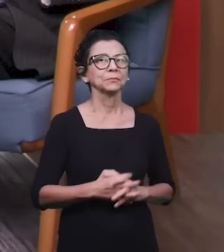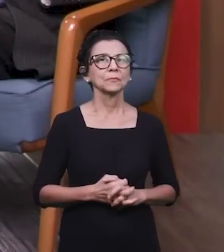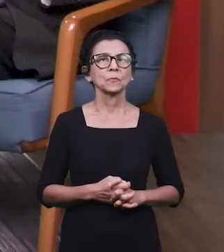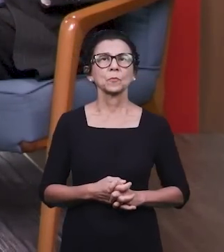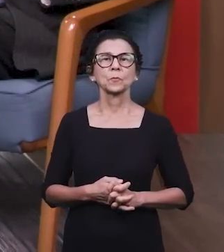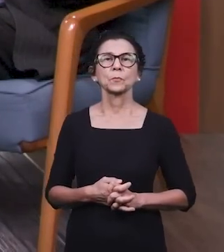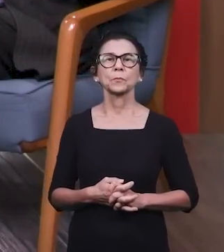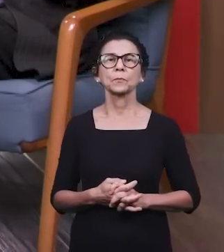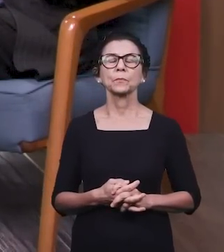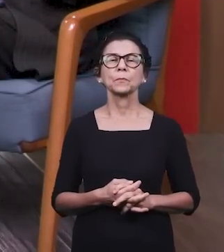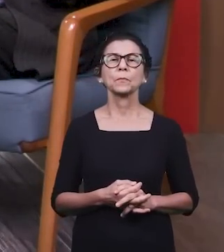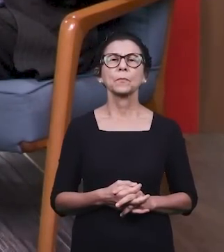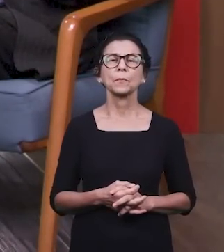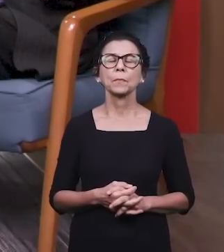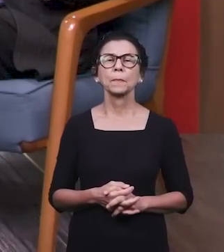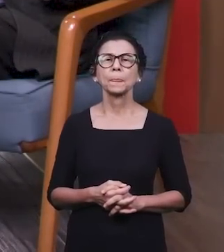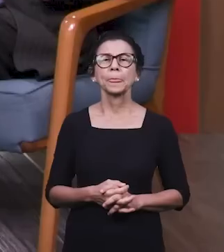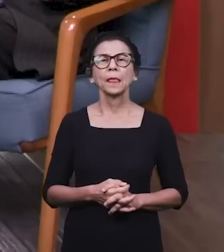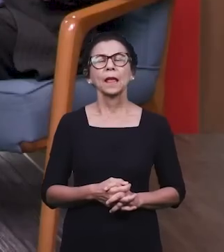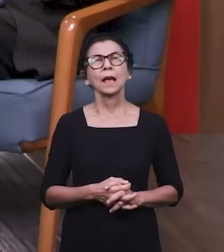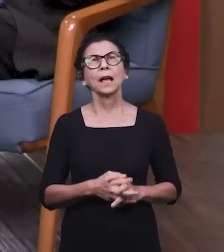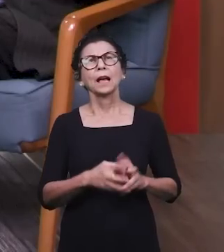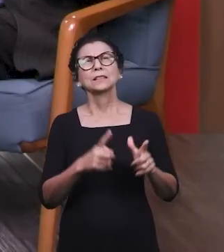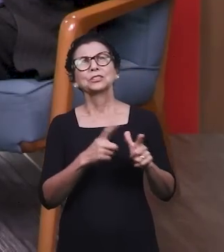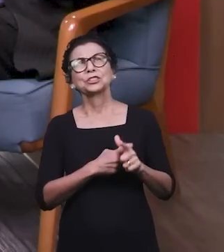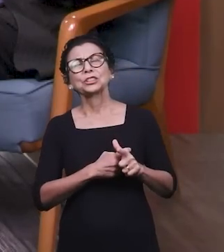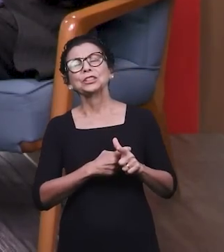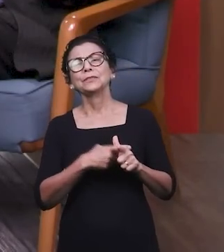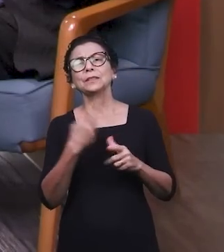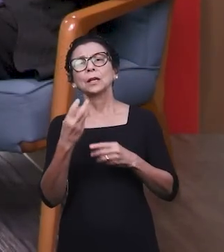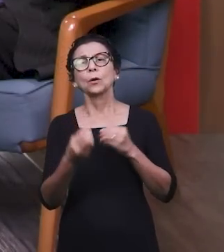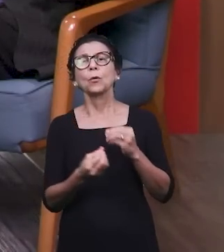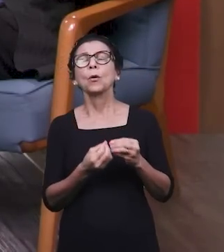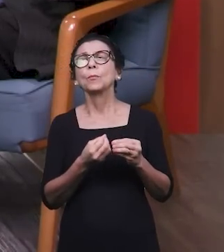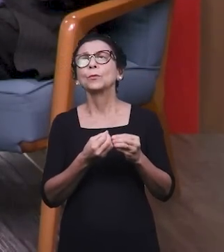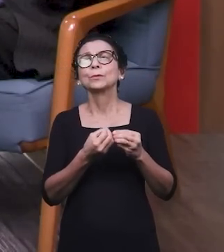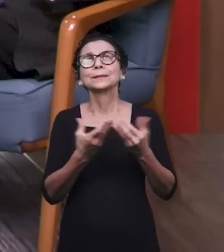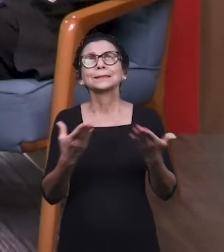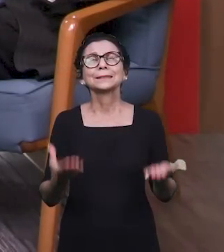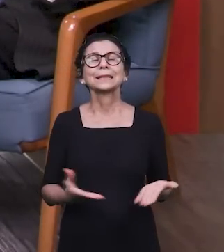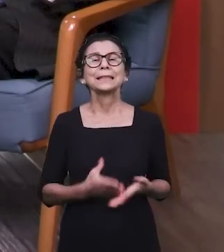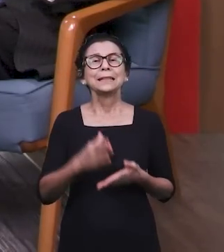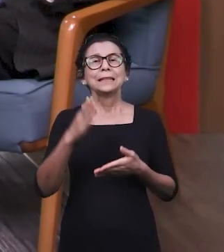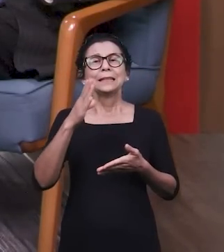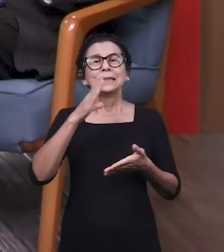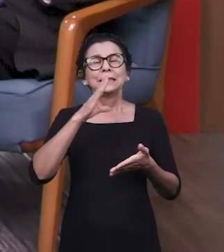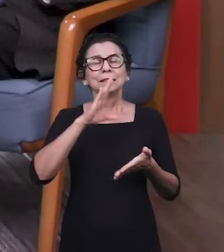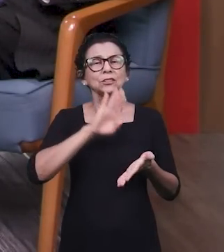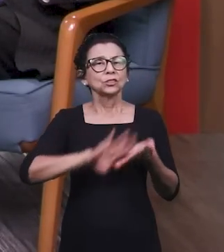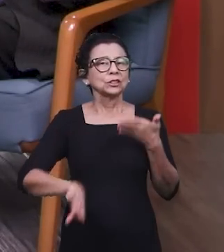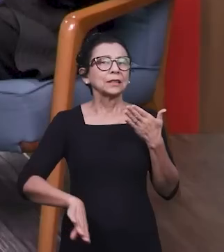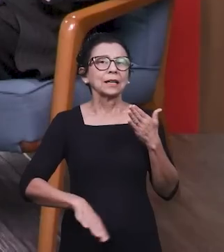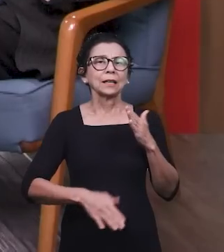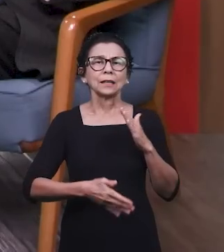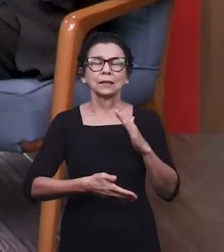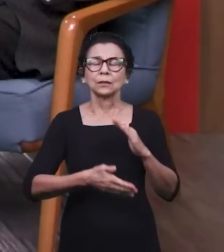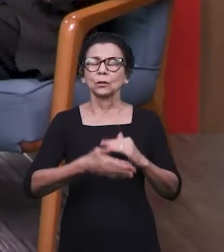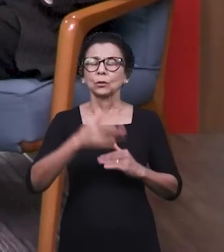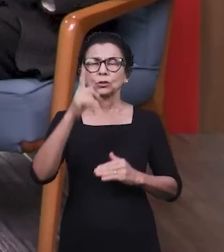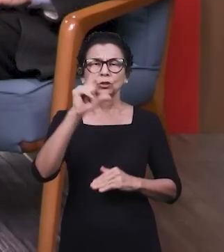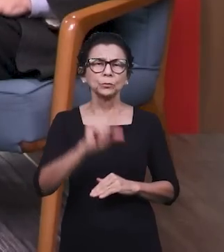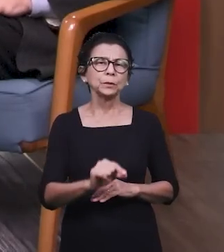os passos para quem quer sair da dívida? Como atuar para a redução, para a eliminação dessas despesas